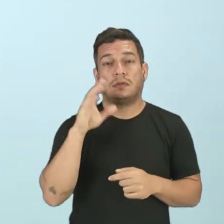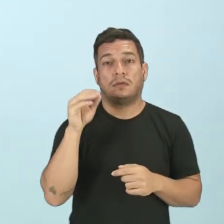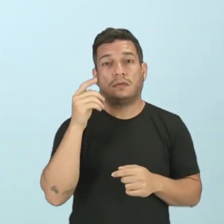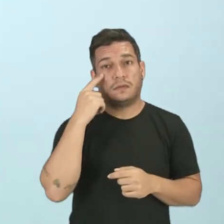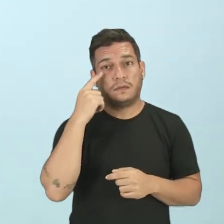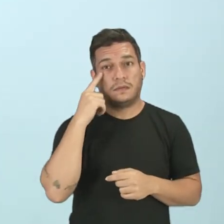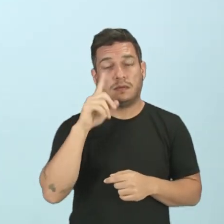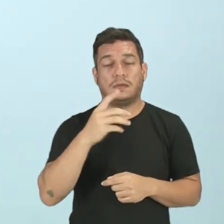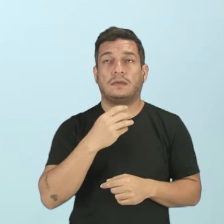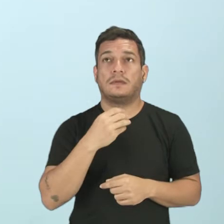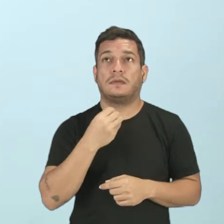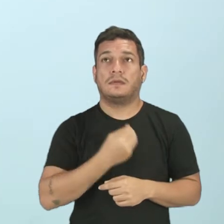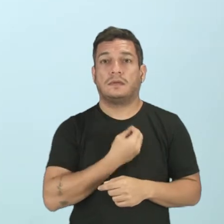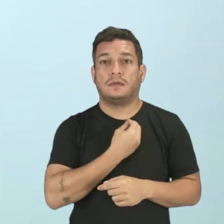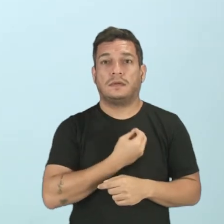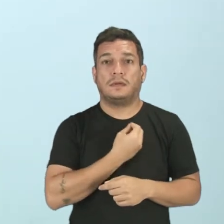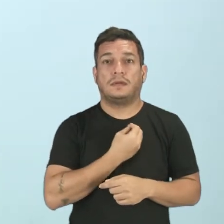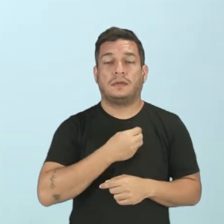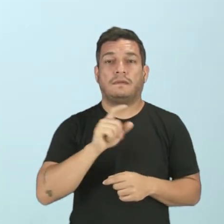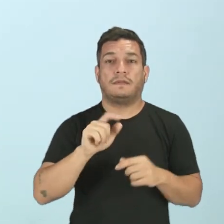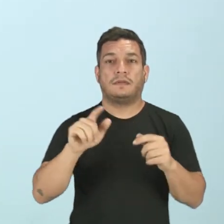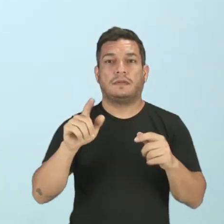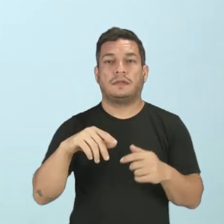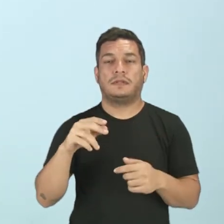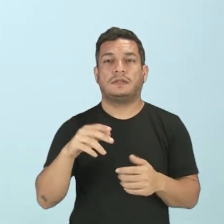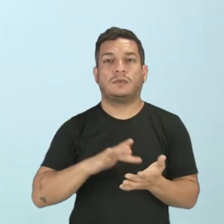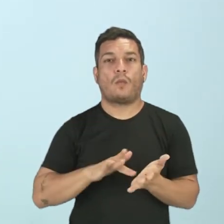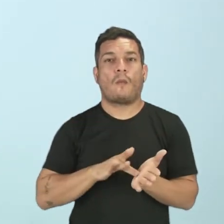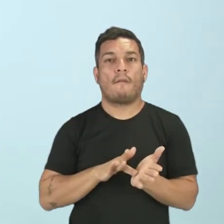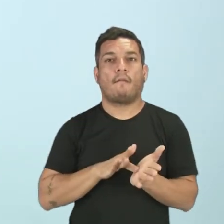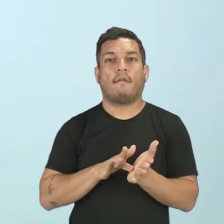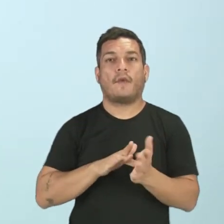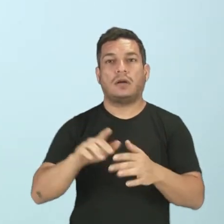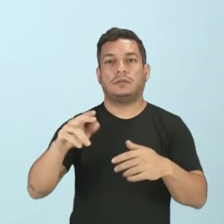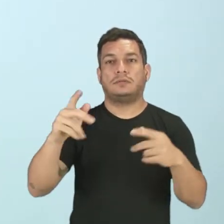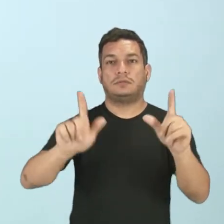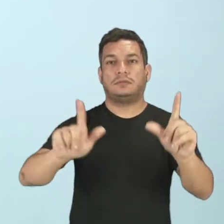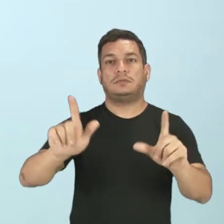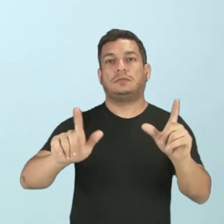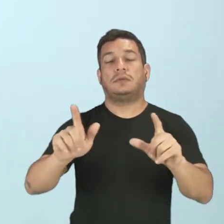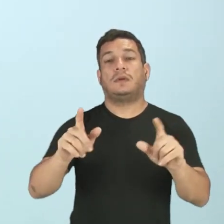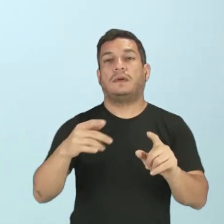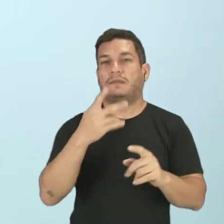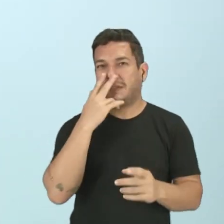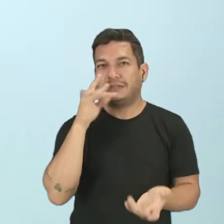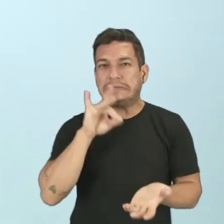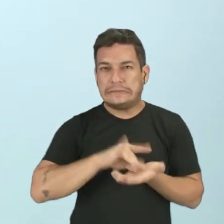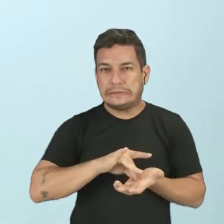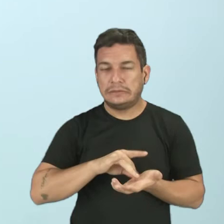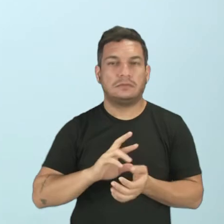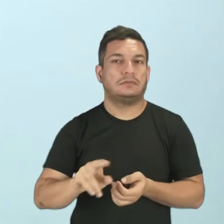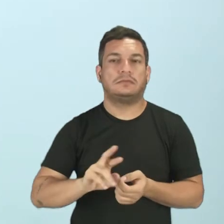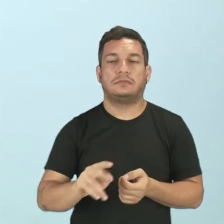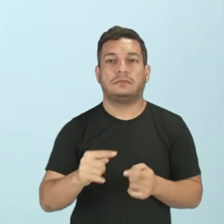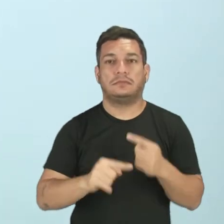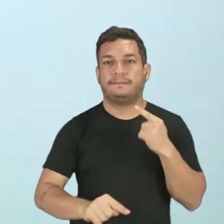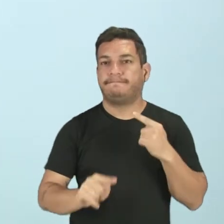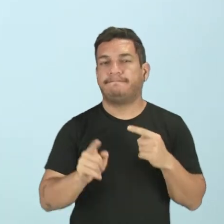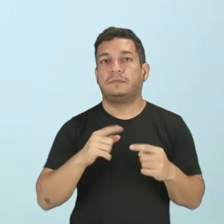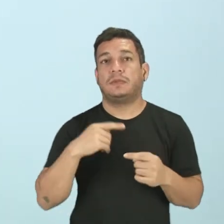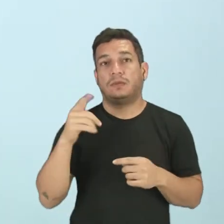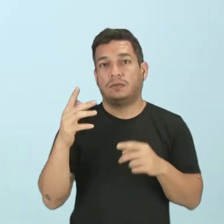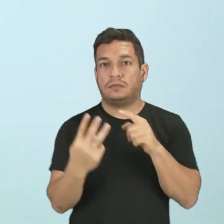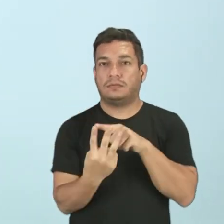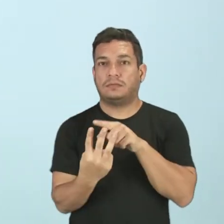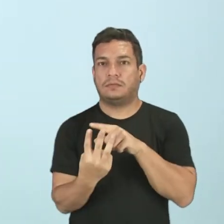colocando a vida fictícia da televisão como se ela fosse a vida real, e não é. O outro não, o outro